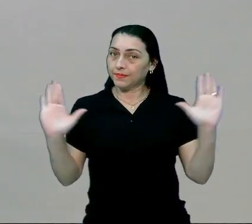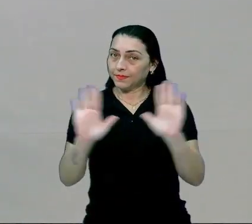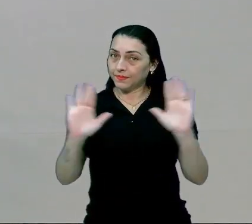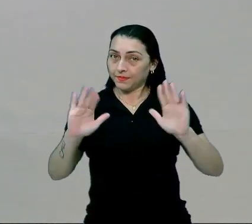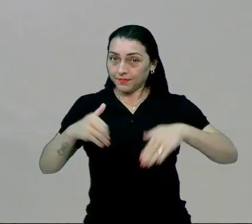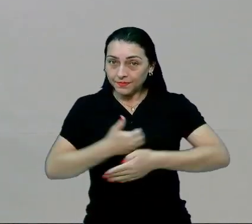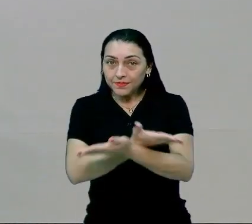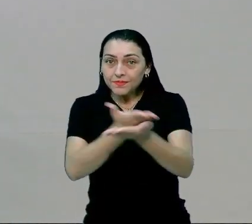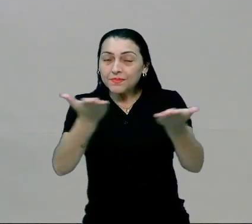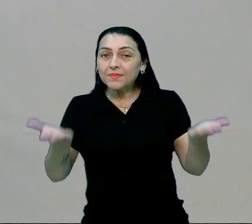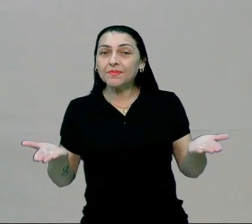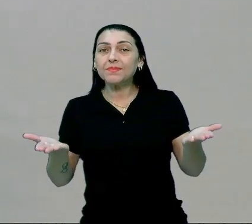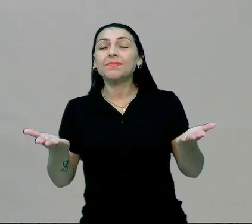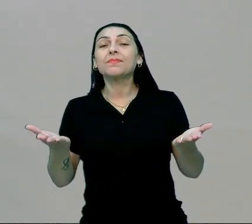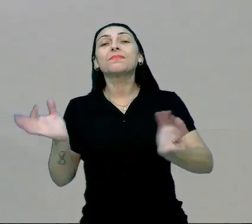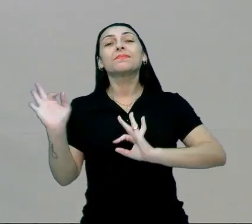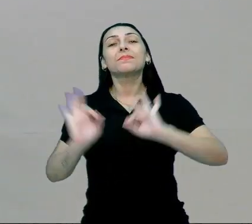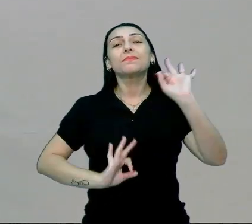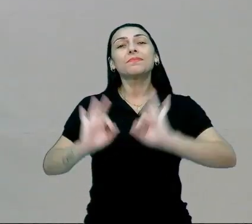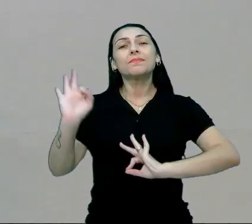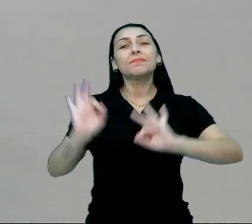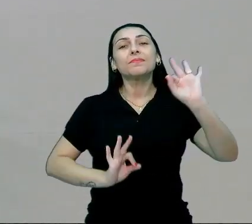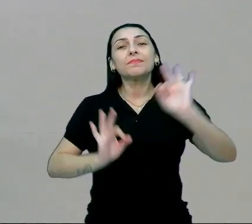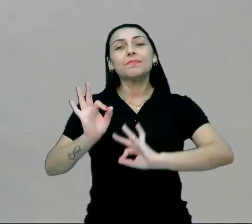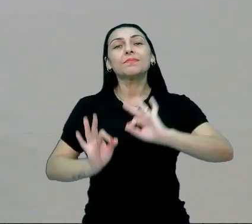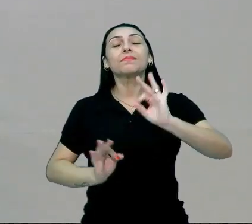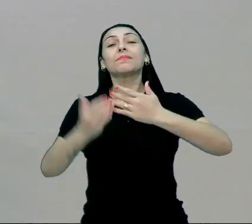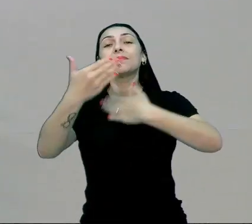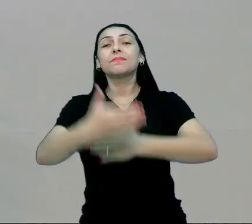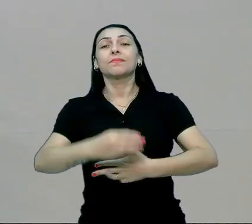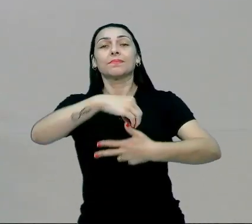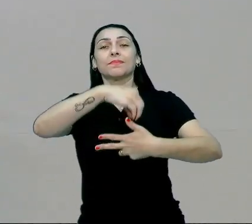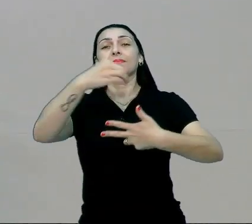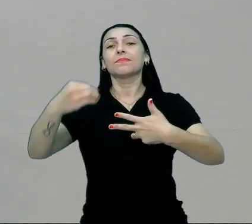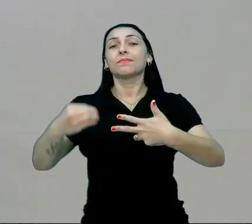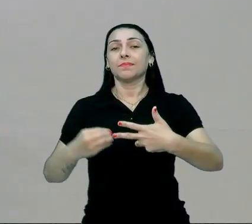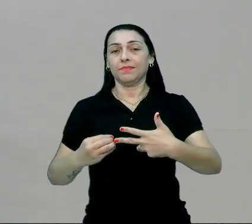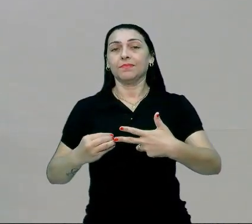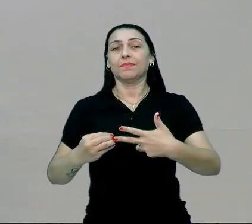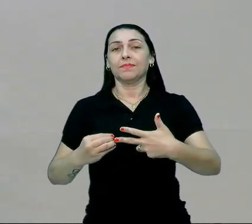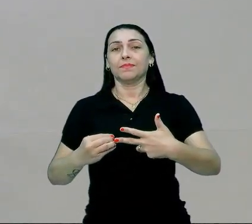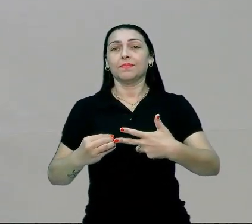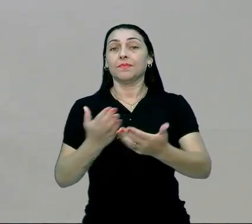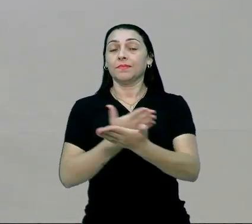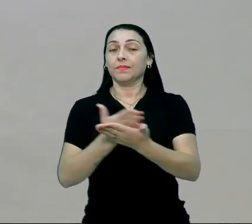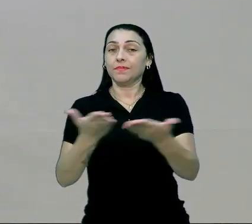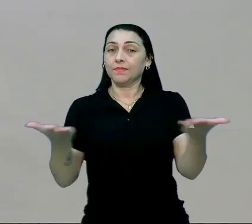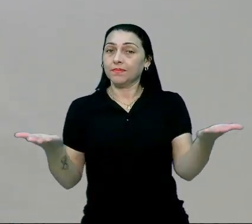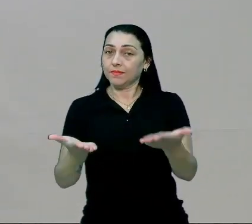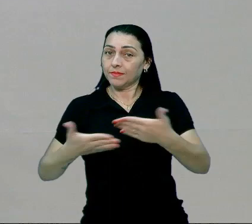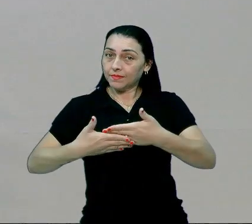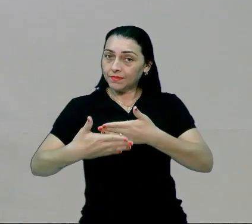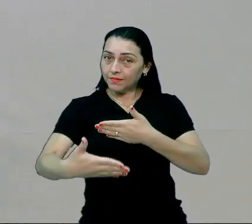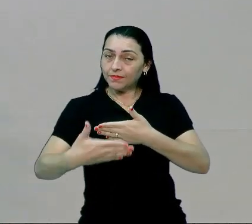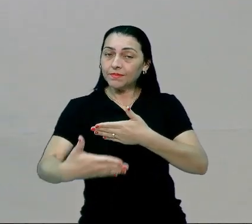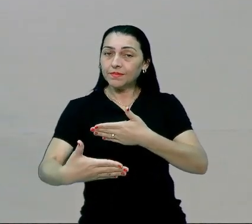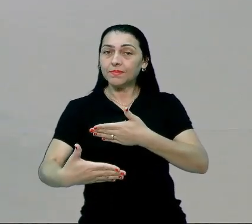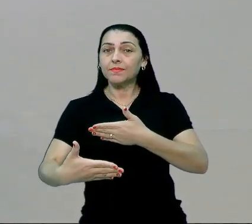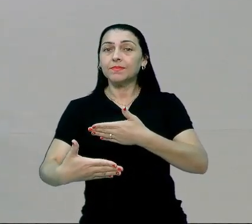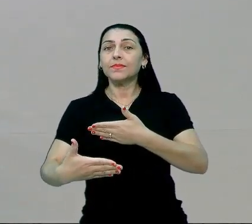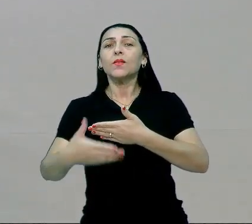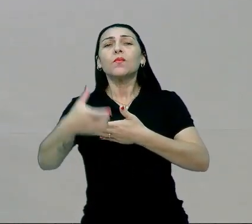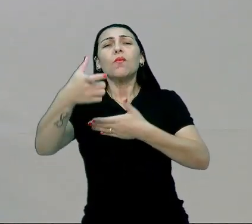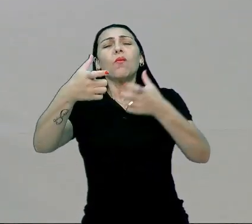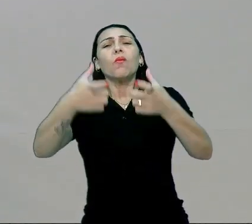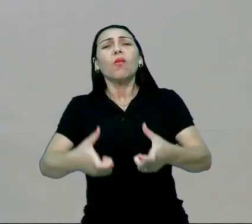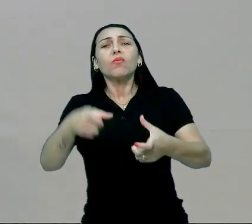Olá, para você que está se preparando para o Exame Nacional do Ensino Médio. Começa a partir de agora, de